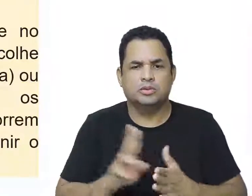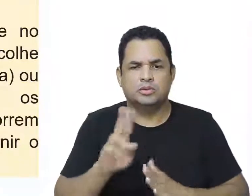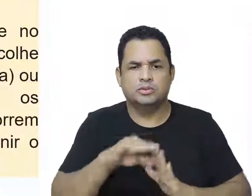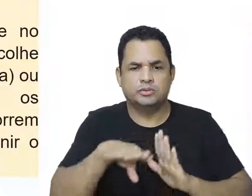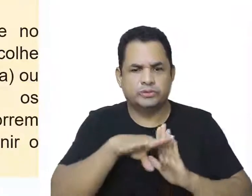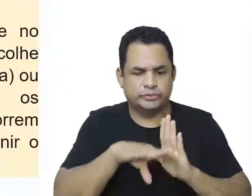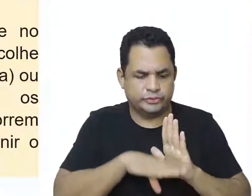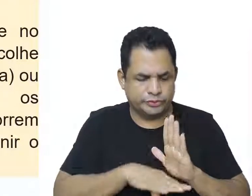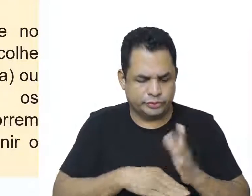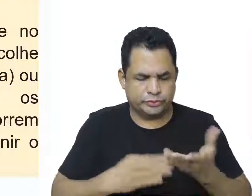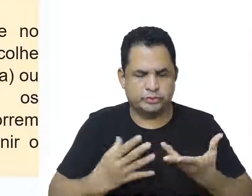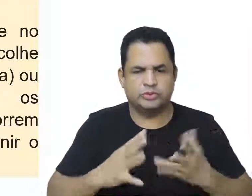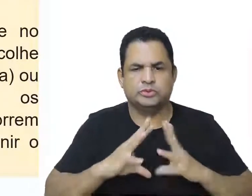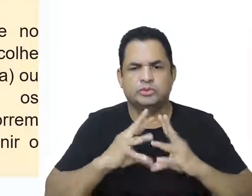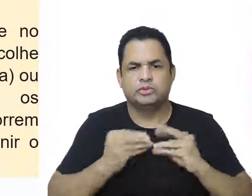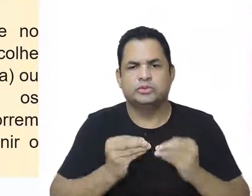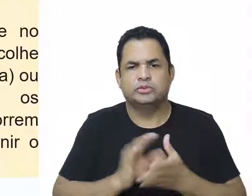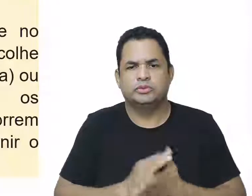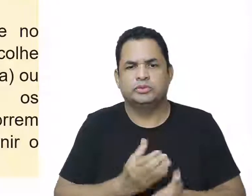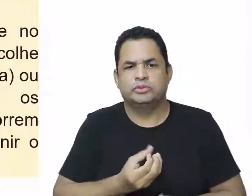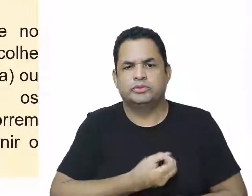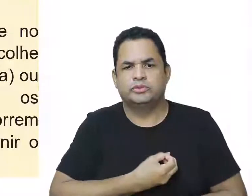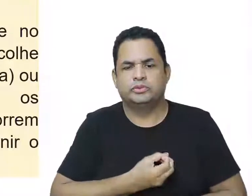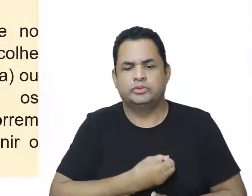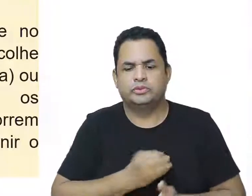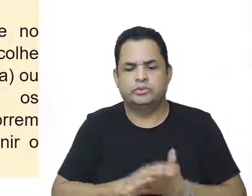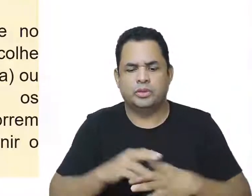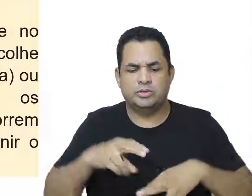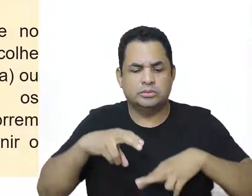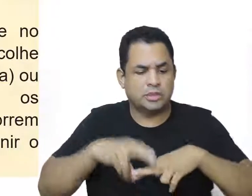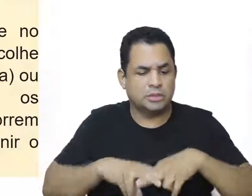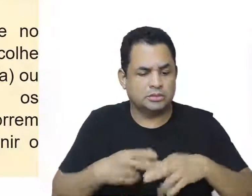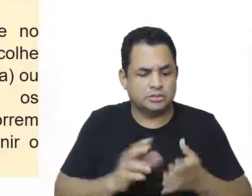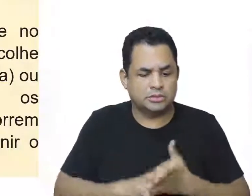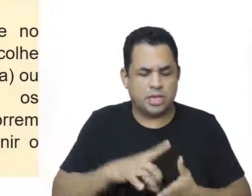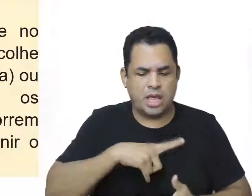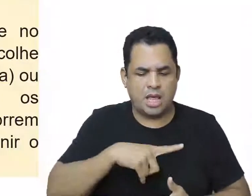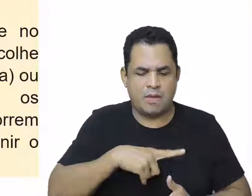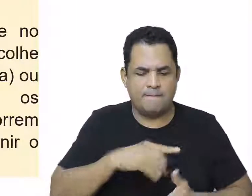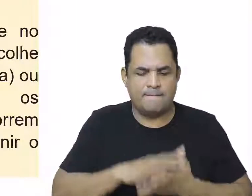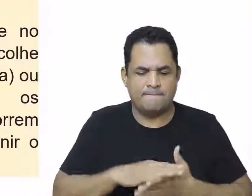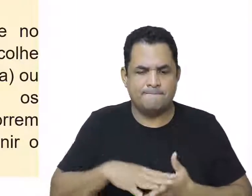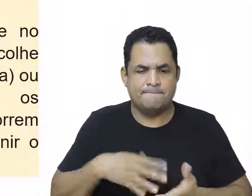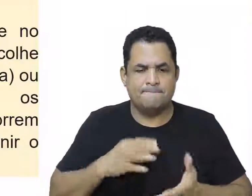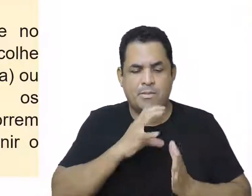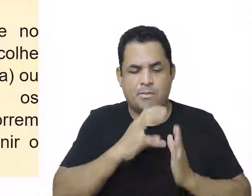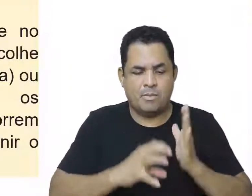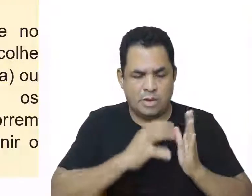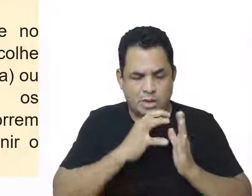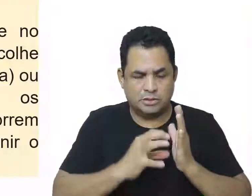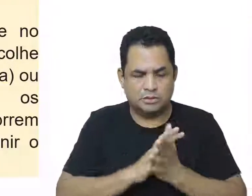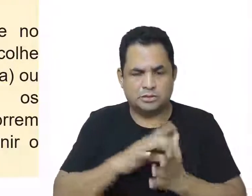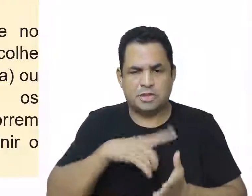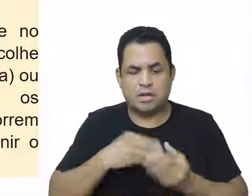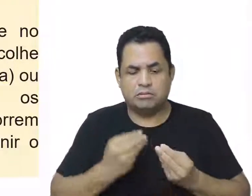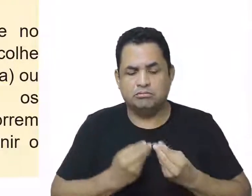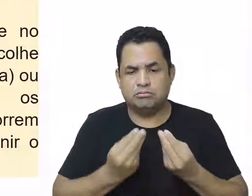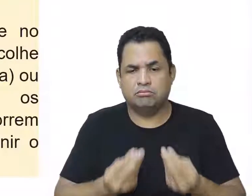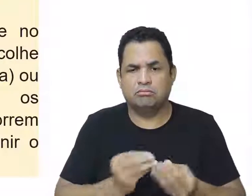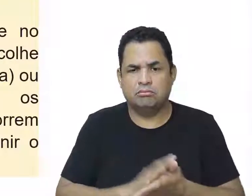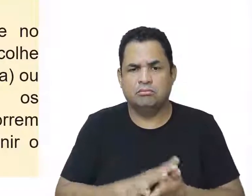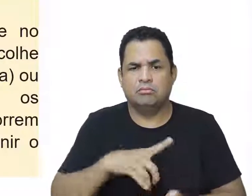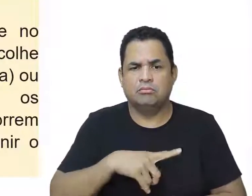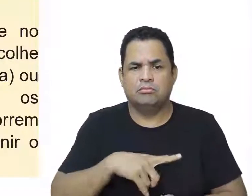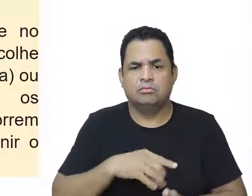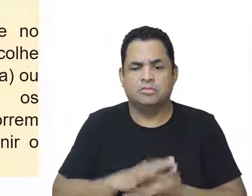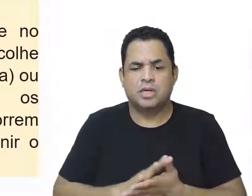de votos, pelo número de cadeiras que aquele partido tem disponível, e aí ele vai colocar os